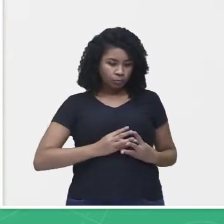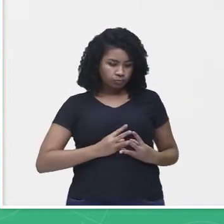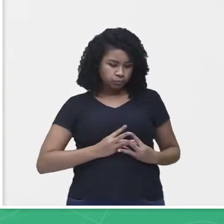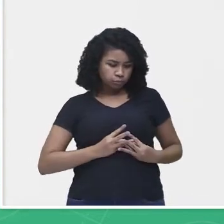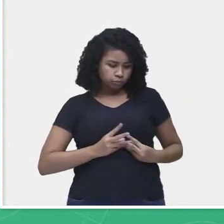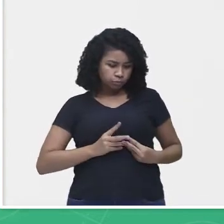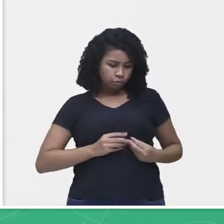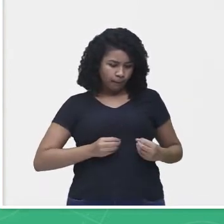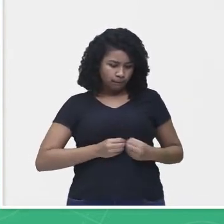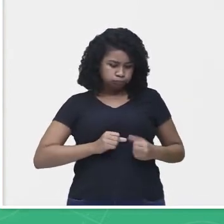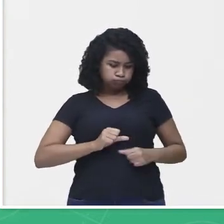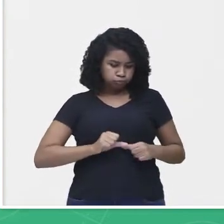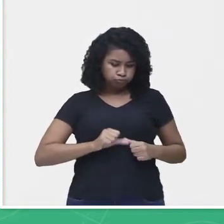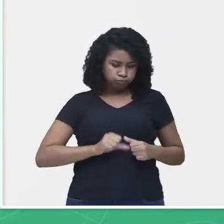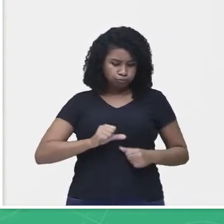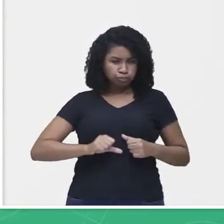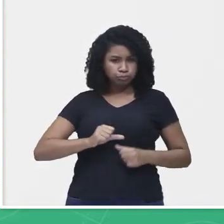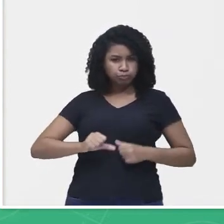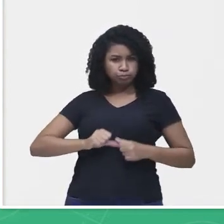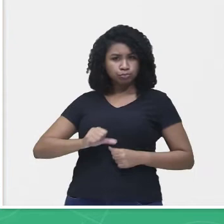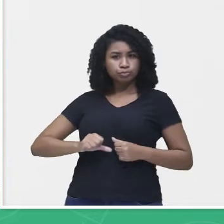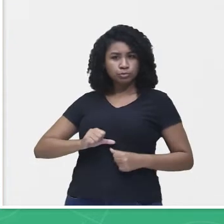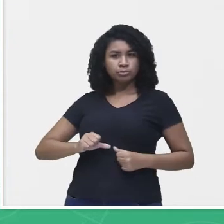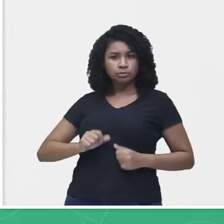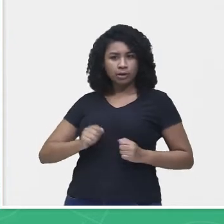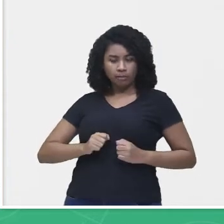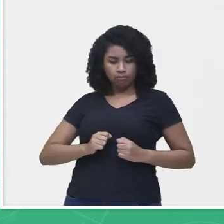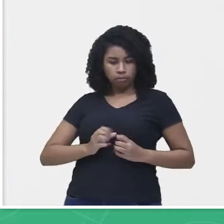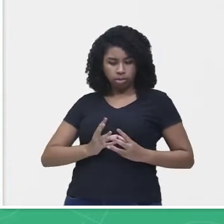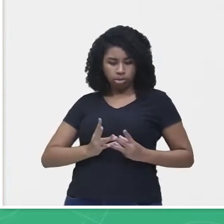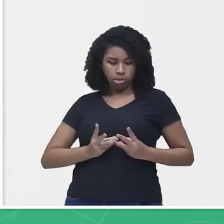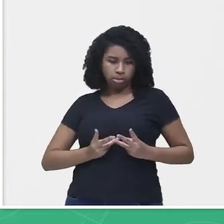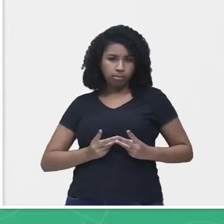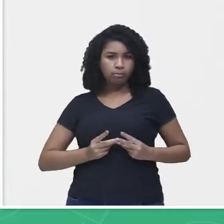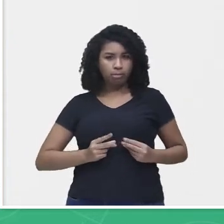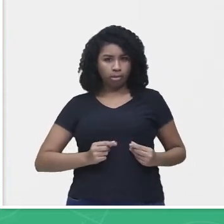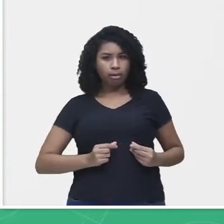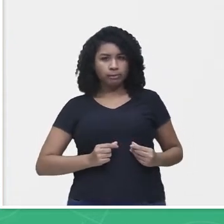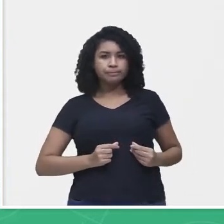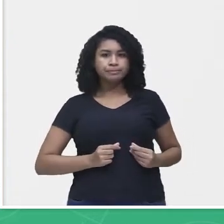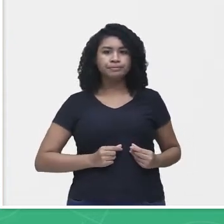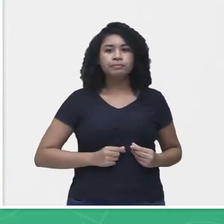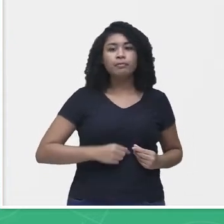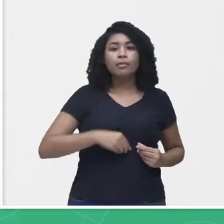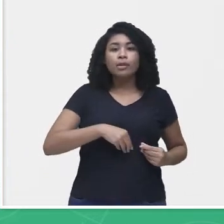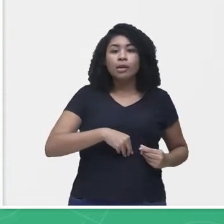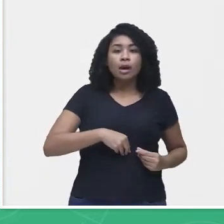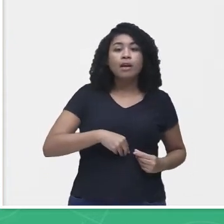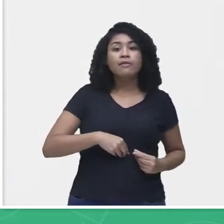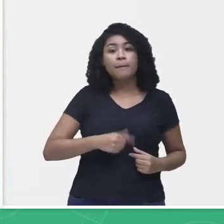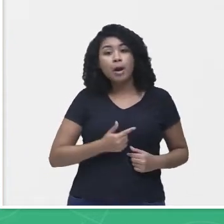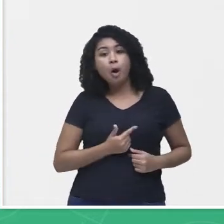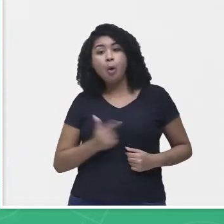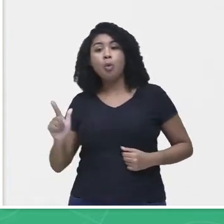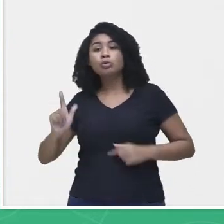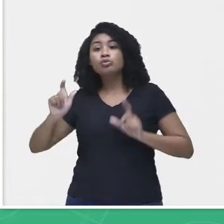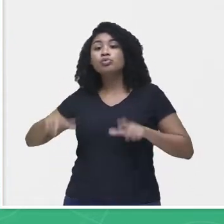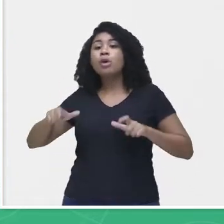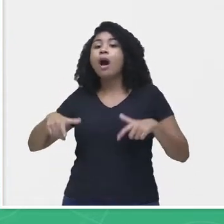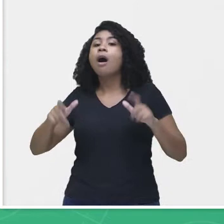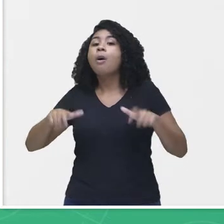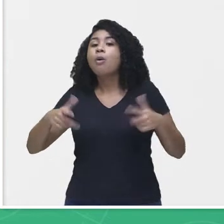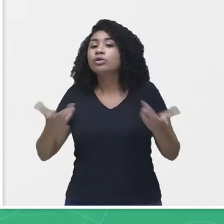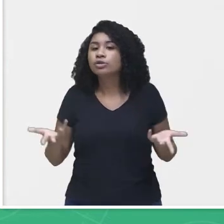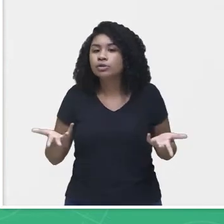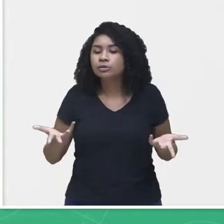lipídios, certo? Passei pelo estômago, eu vou para o bolo alimentar, ele já mudou de nome. Quando ele chega no estômago,